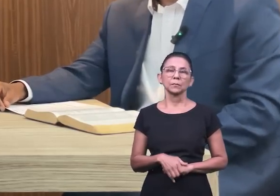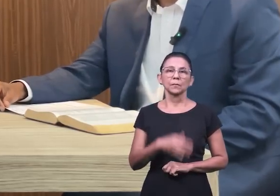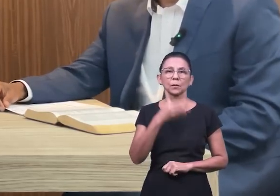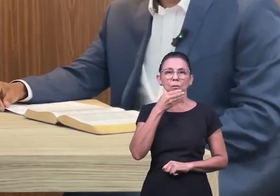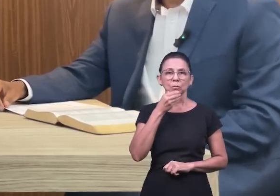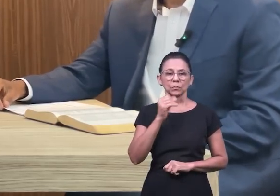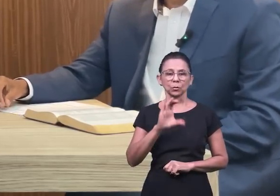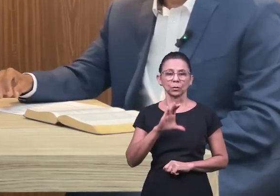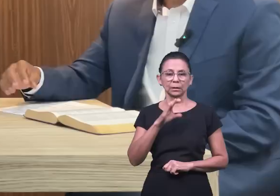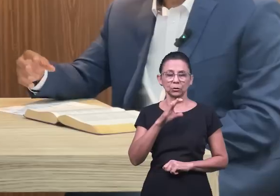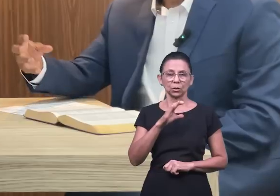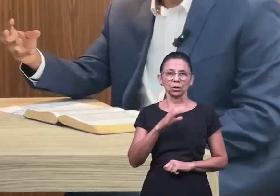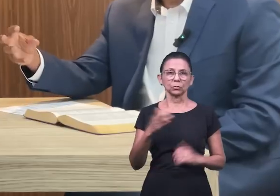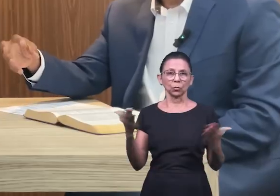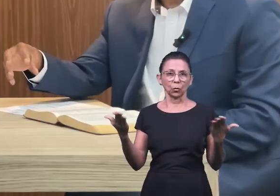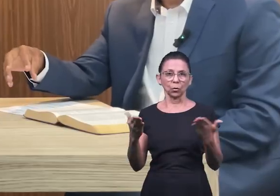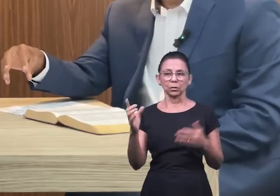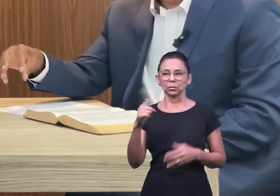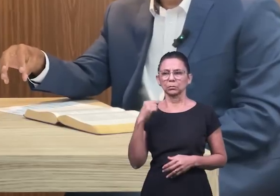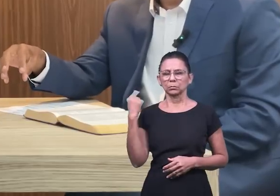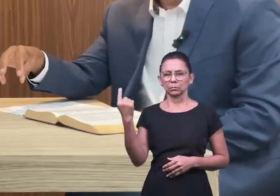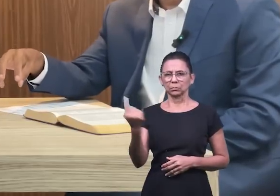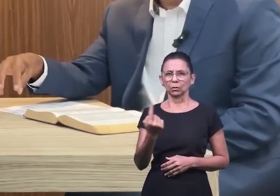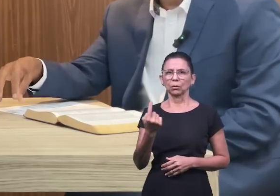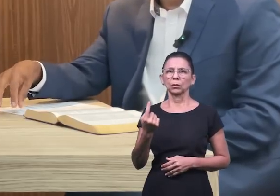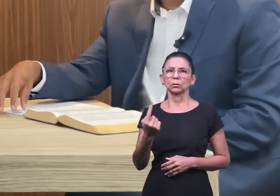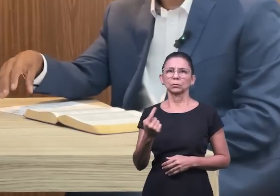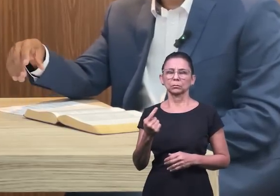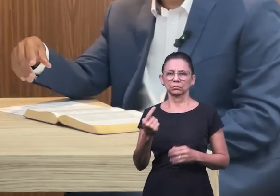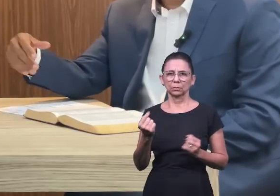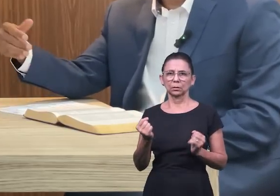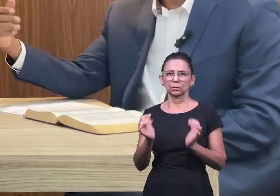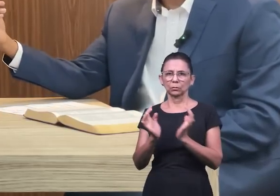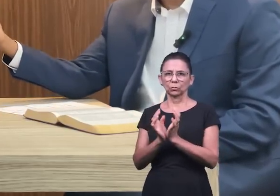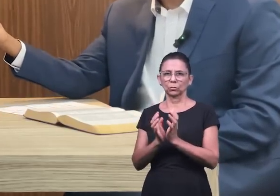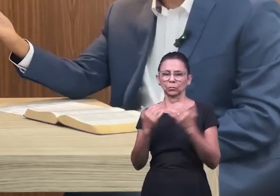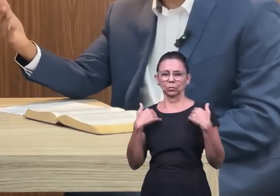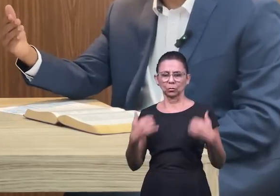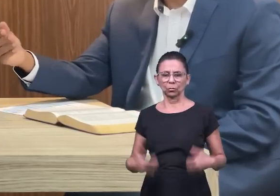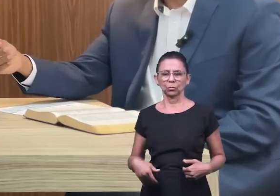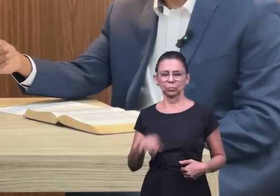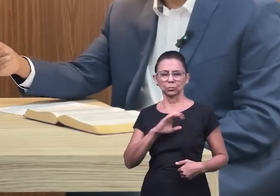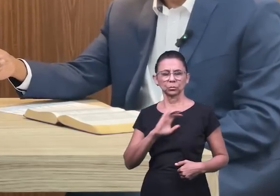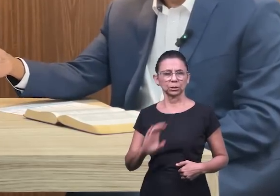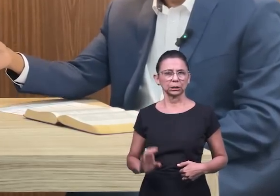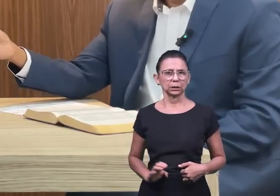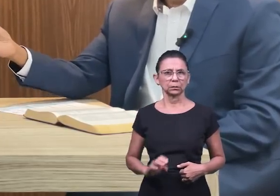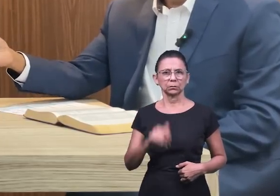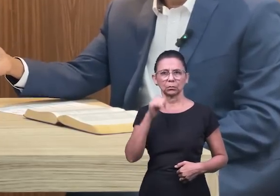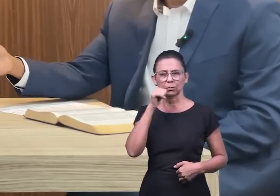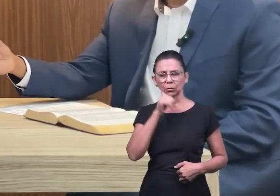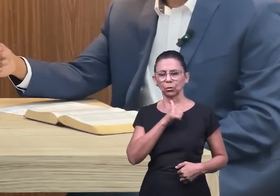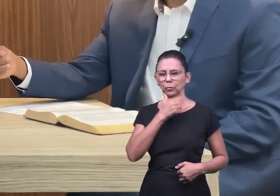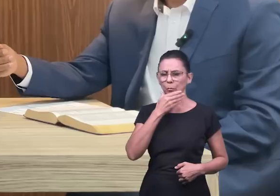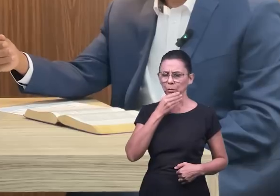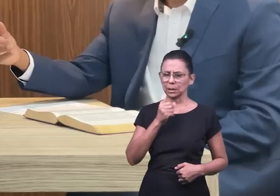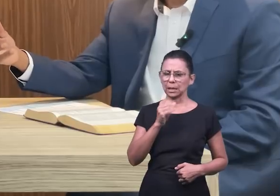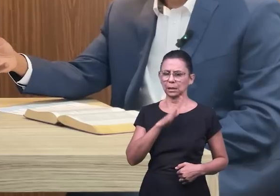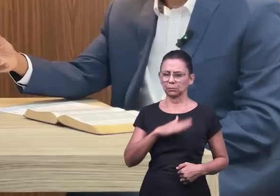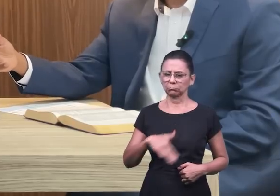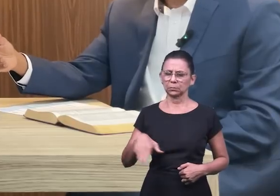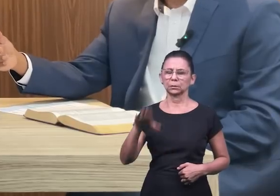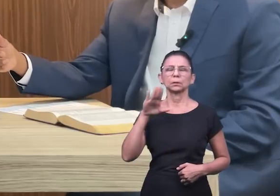um acréscimo à liteira, né, como a igreja. Os valentes somos nós. Sim. São os jovens,